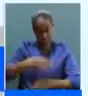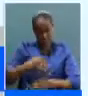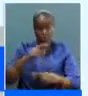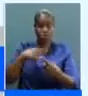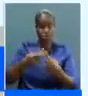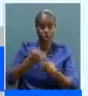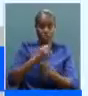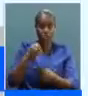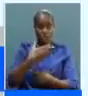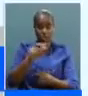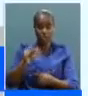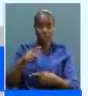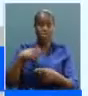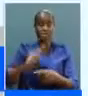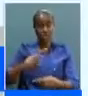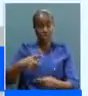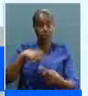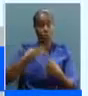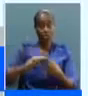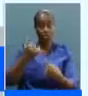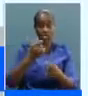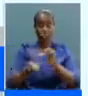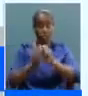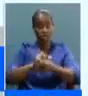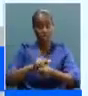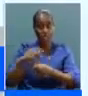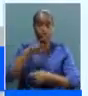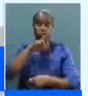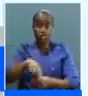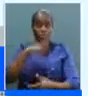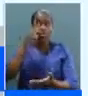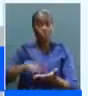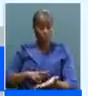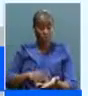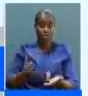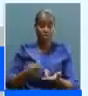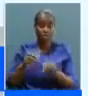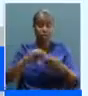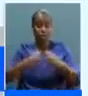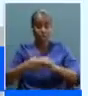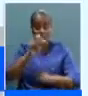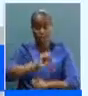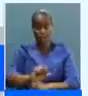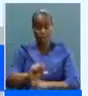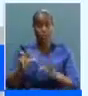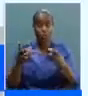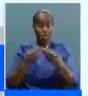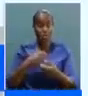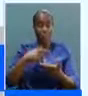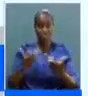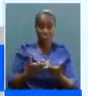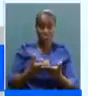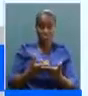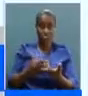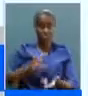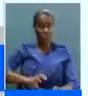seria o ano da mudança de rumo e das respostas concretas para os seus problemas. É um orçamento de quebra de confiança, porque